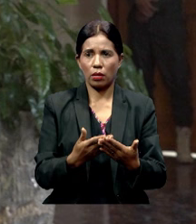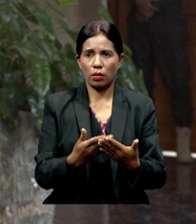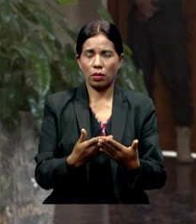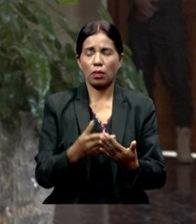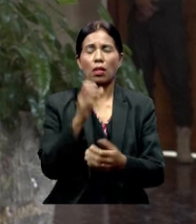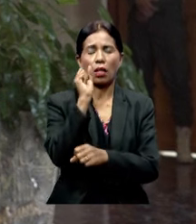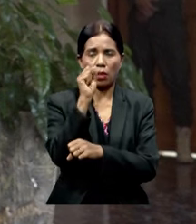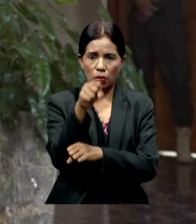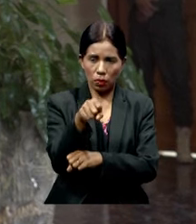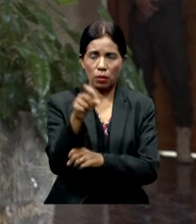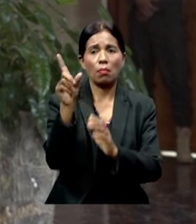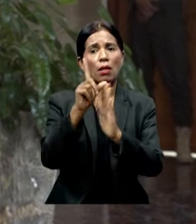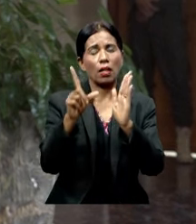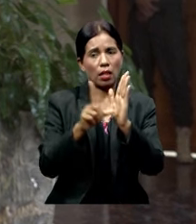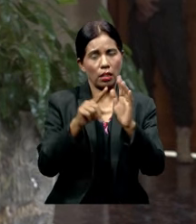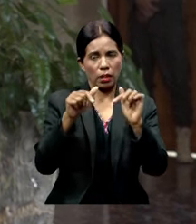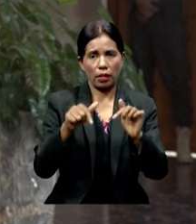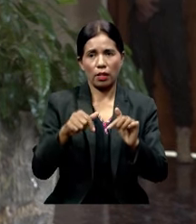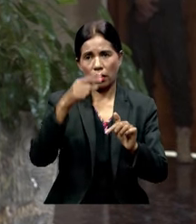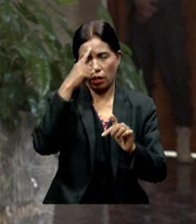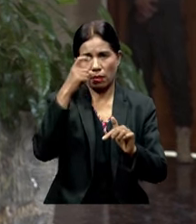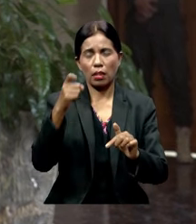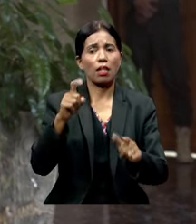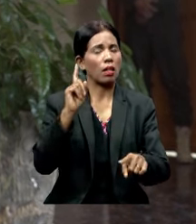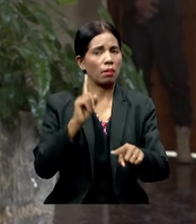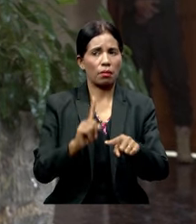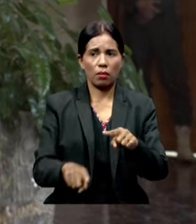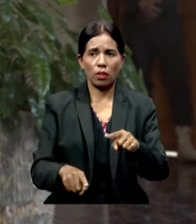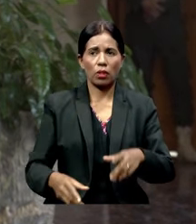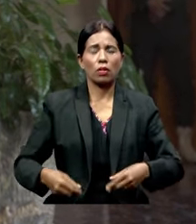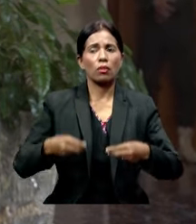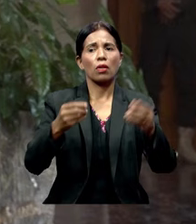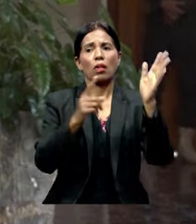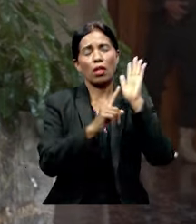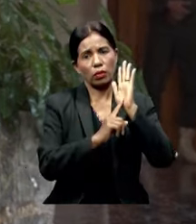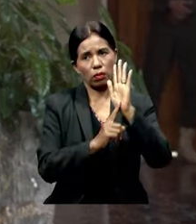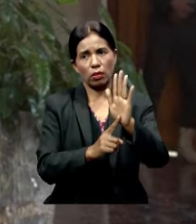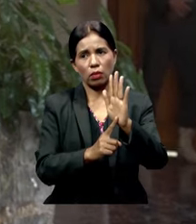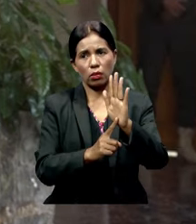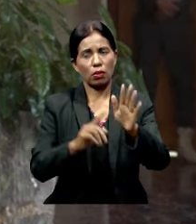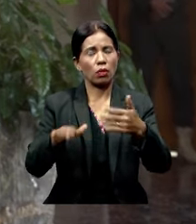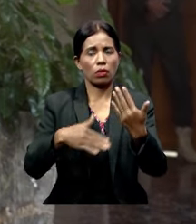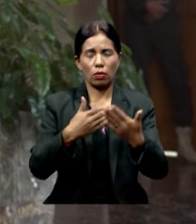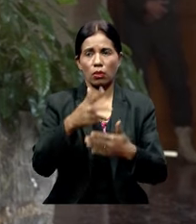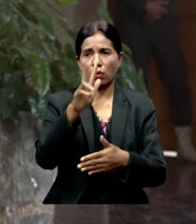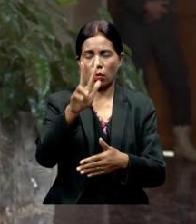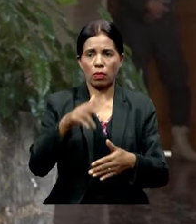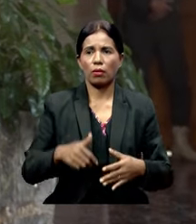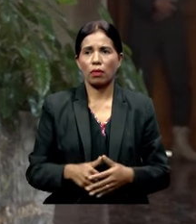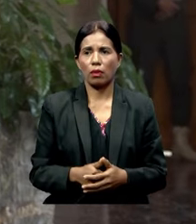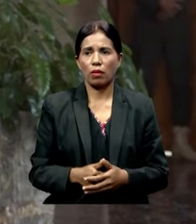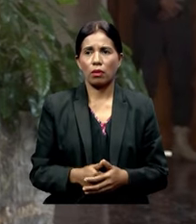hakru balei dane duni tane labele fosai buatolo